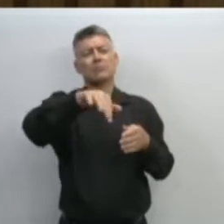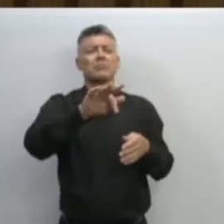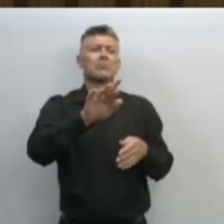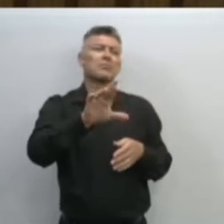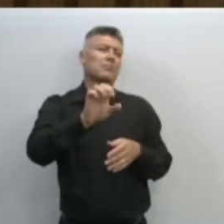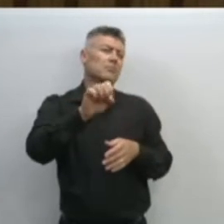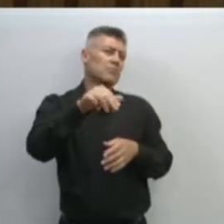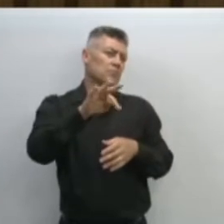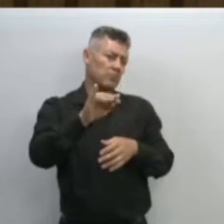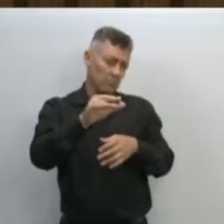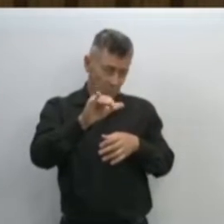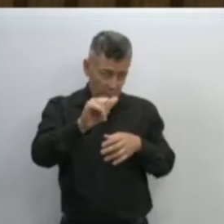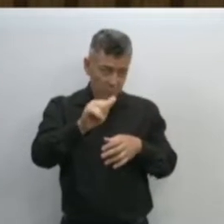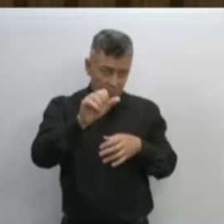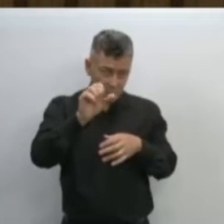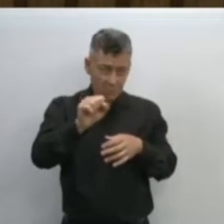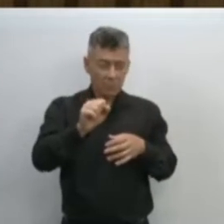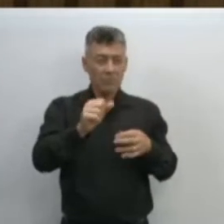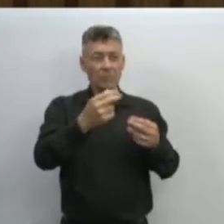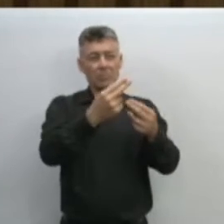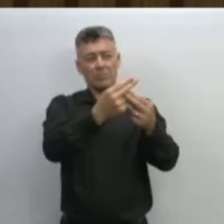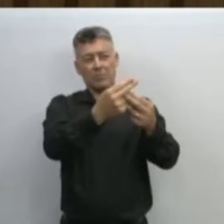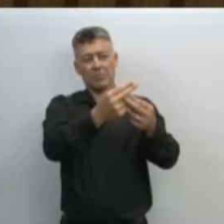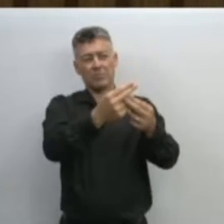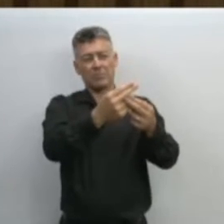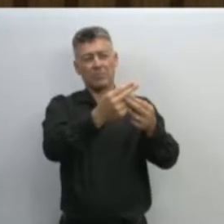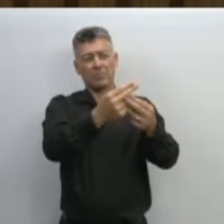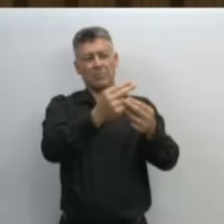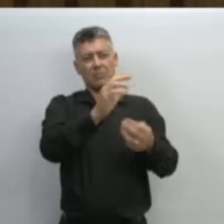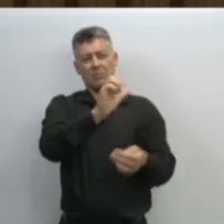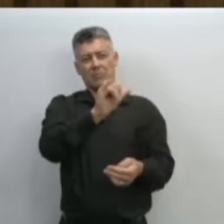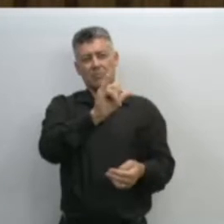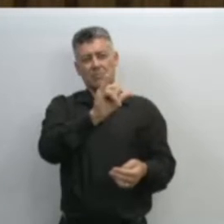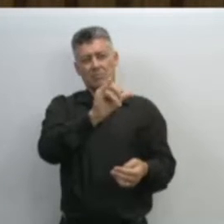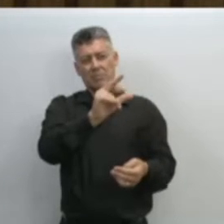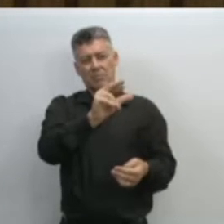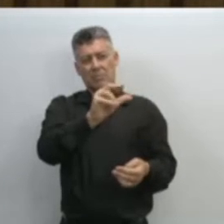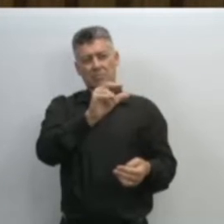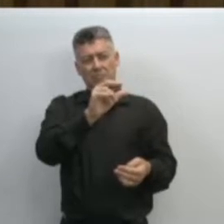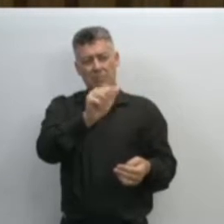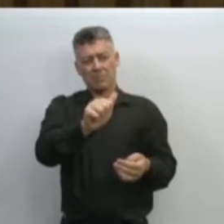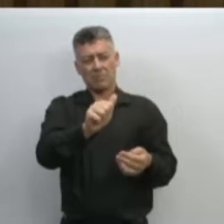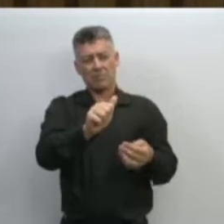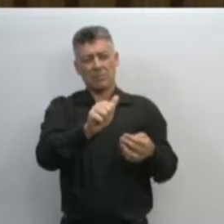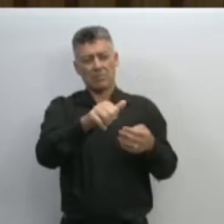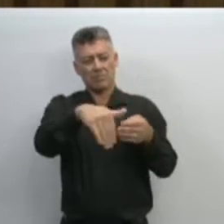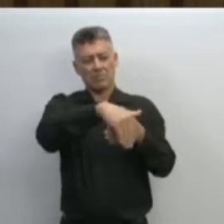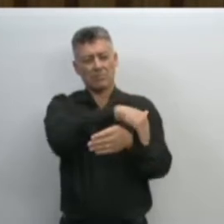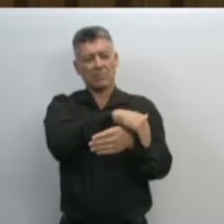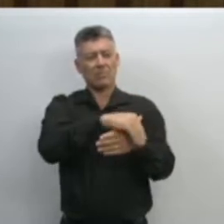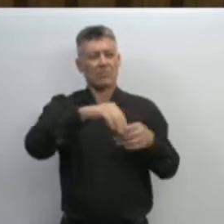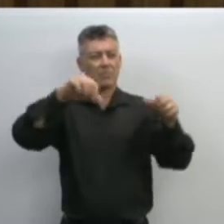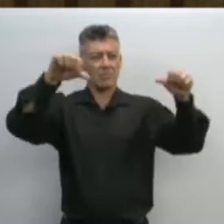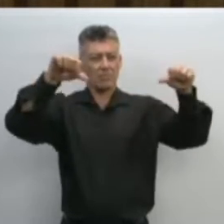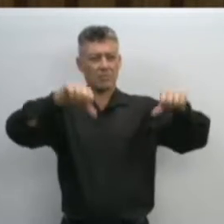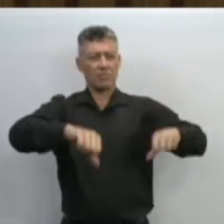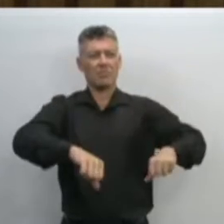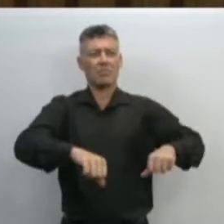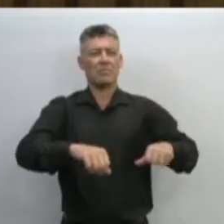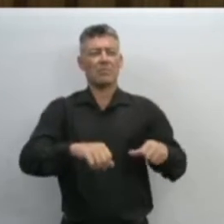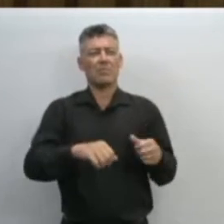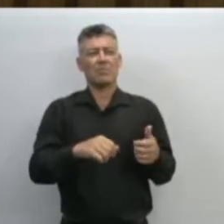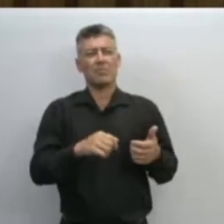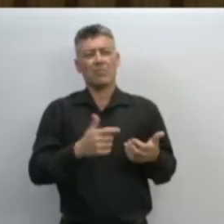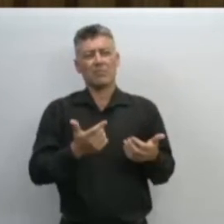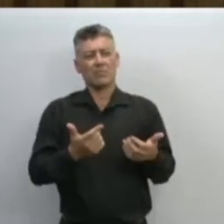imediações da Caixa Econômica Federal, comprovar em loco o perrengue e a atual situação que os moradores enfrentam a cada